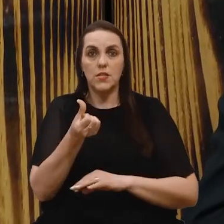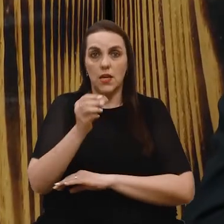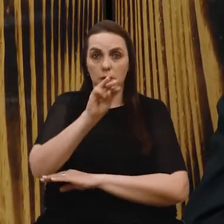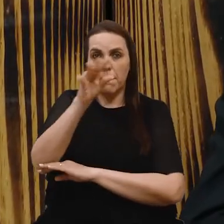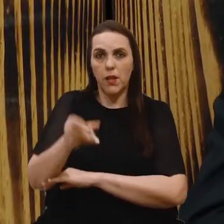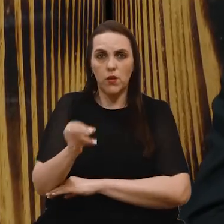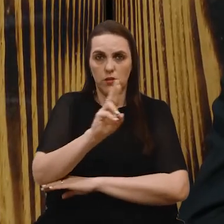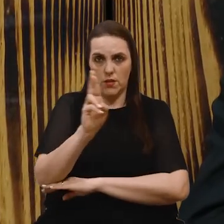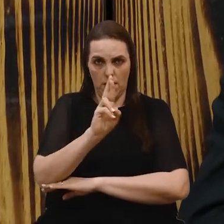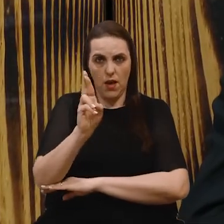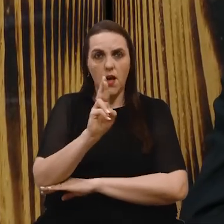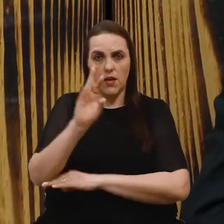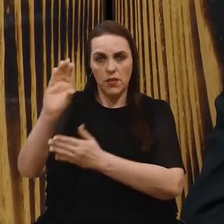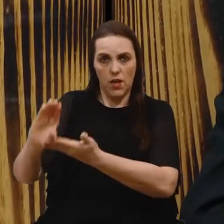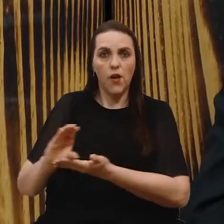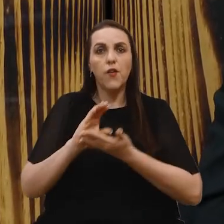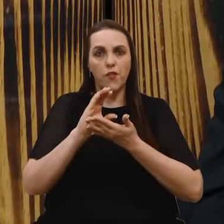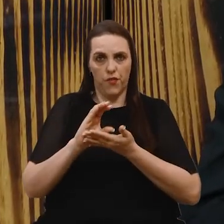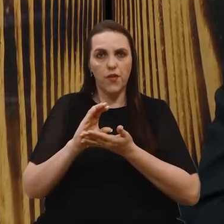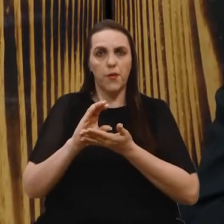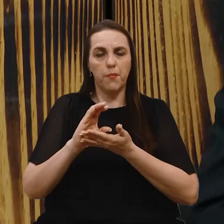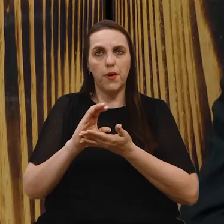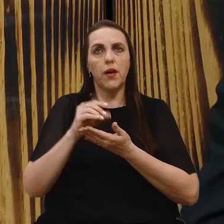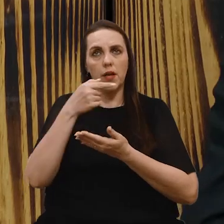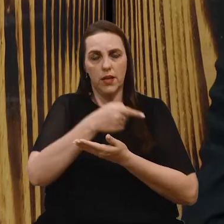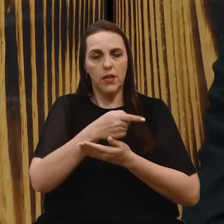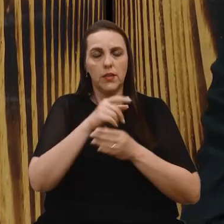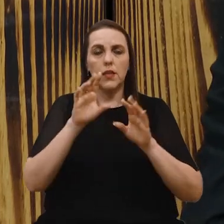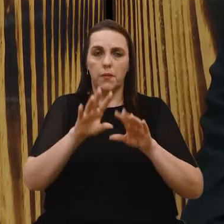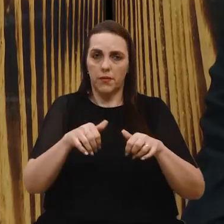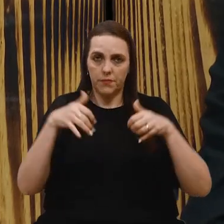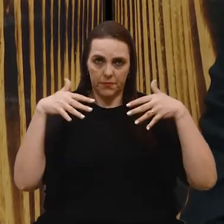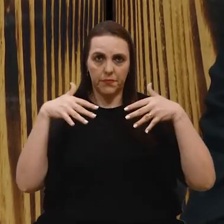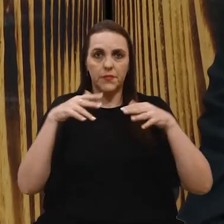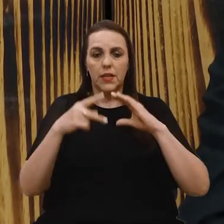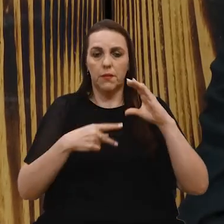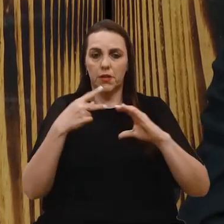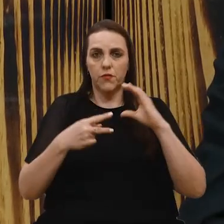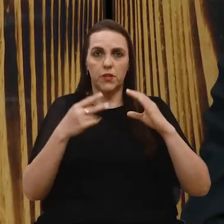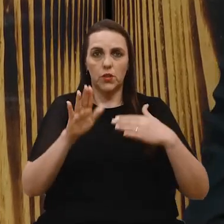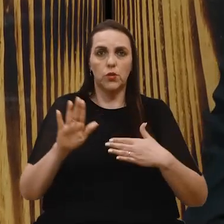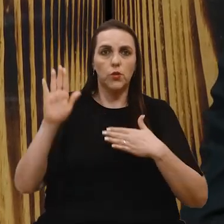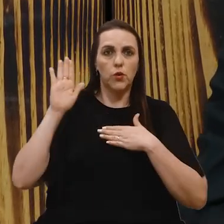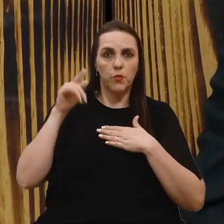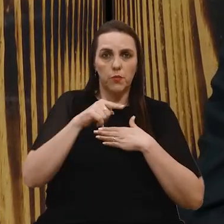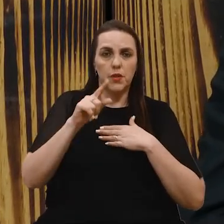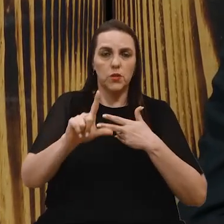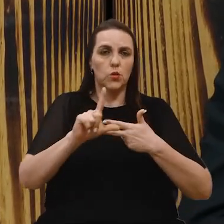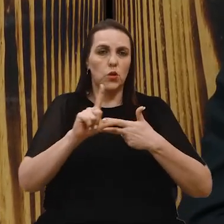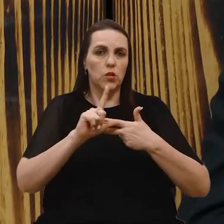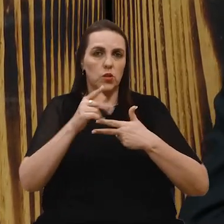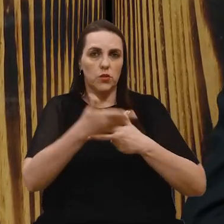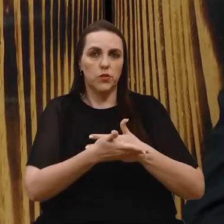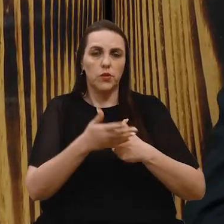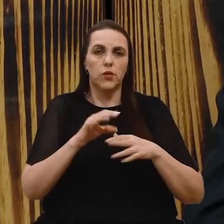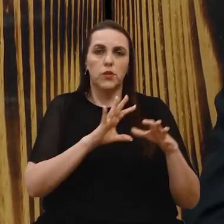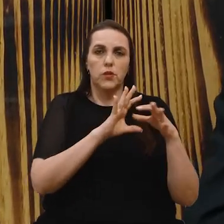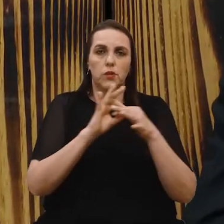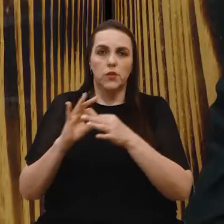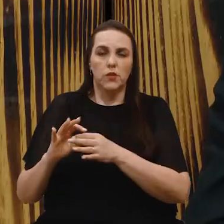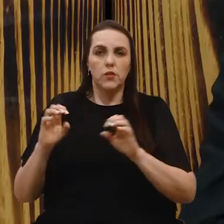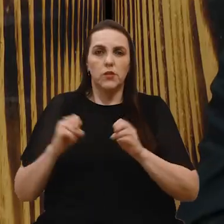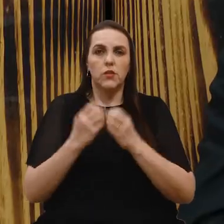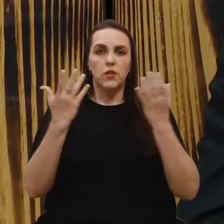milhões, uma verba suplementar, e que passou pelo plenário da Câmara, demonstrando o comprometimento do Legislativo com o contexto